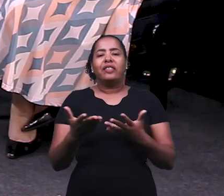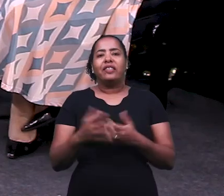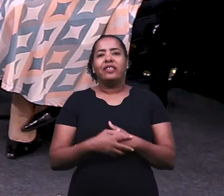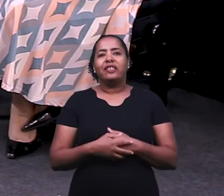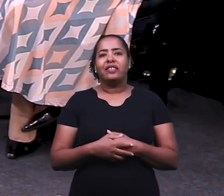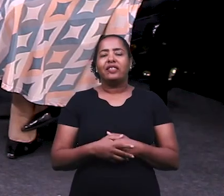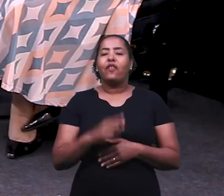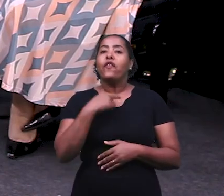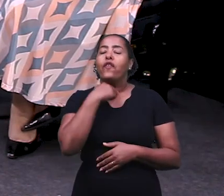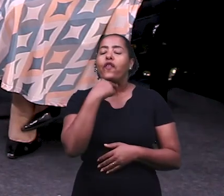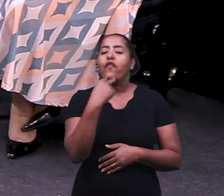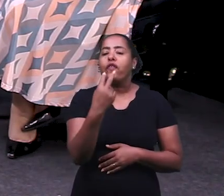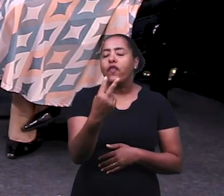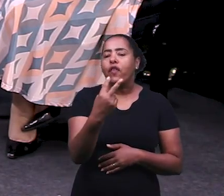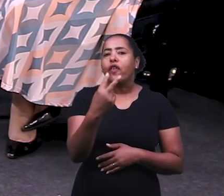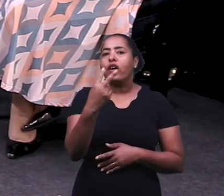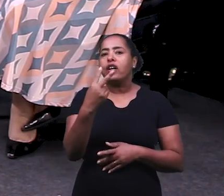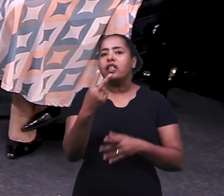Mas são